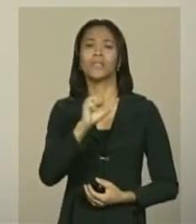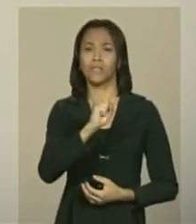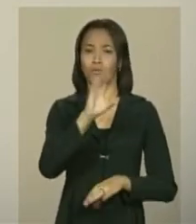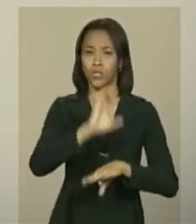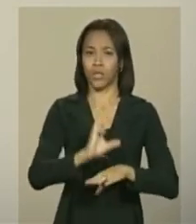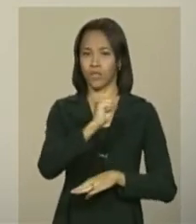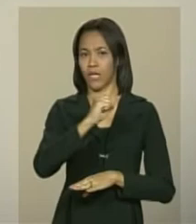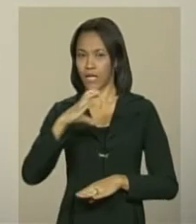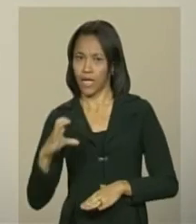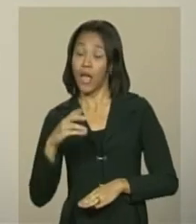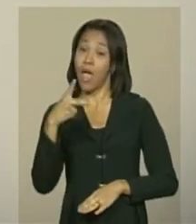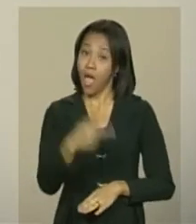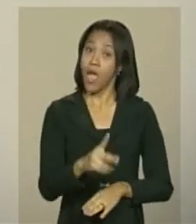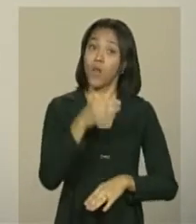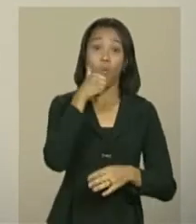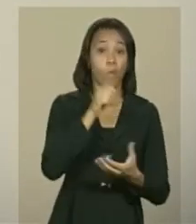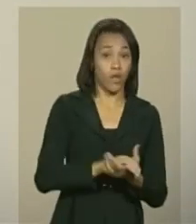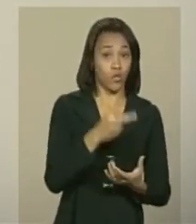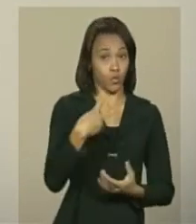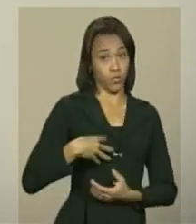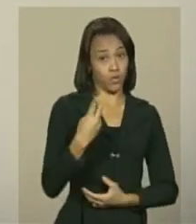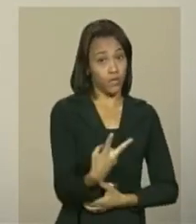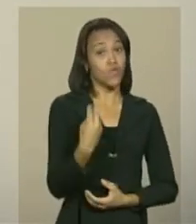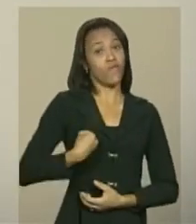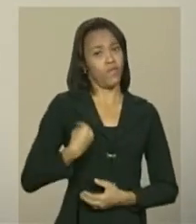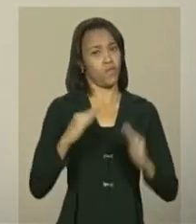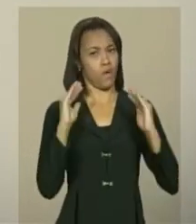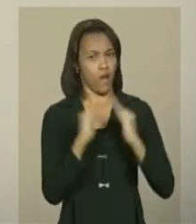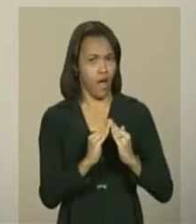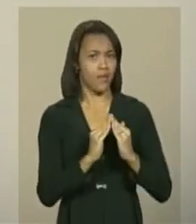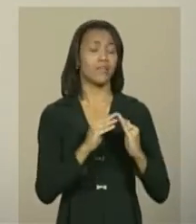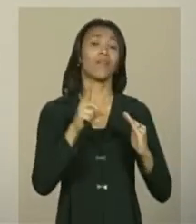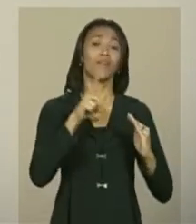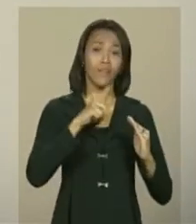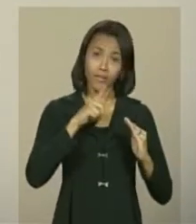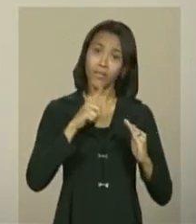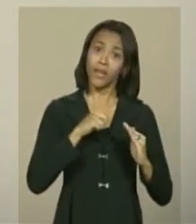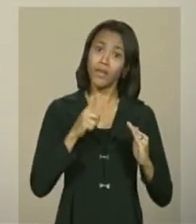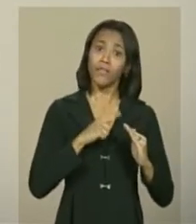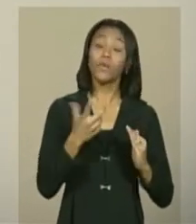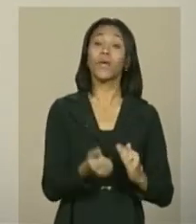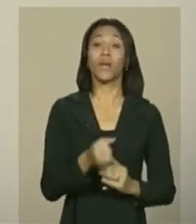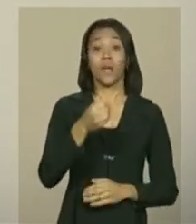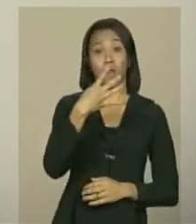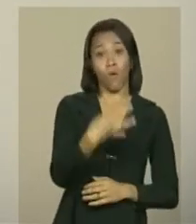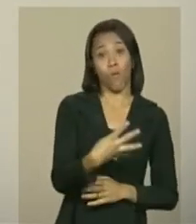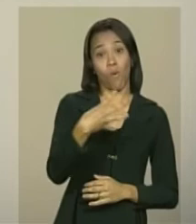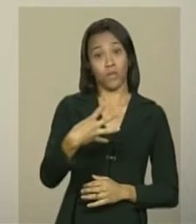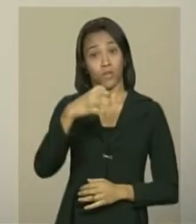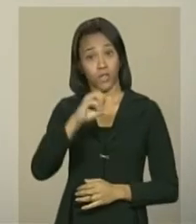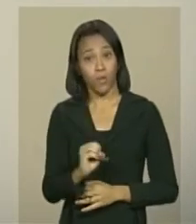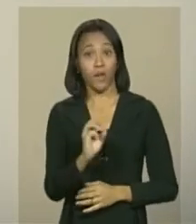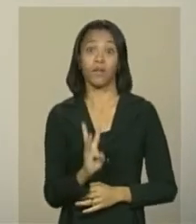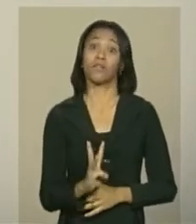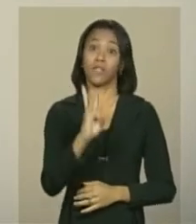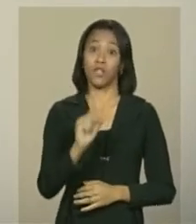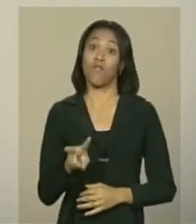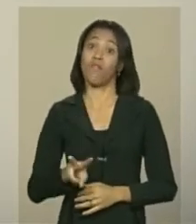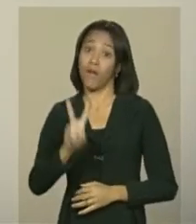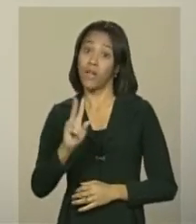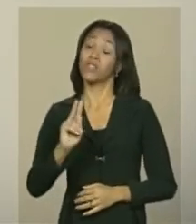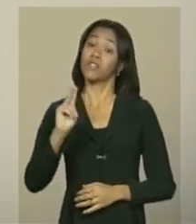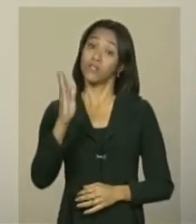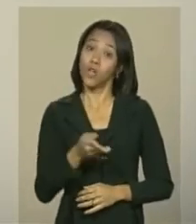Catarina Ela o marido e os dois filhos vivem numa casa que teve um consumo de 440